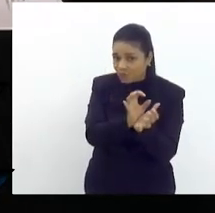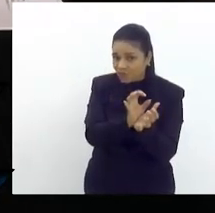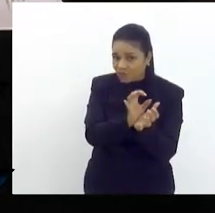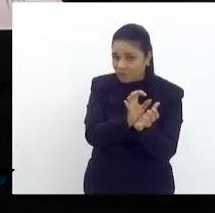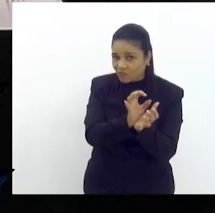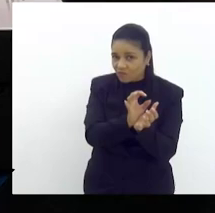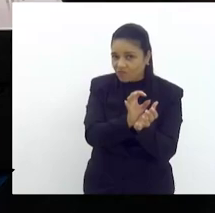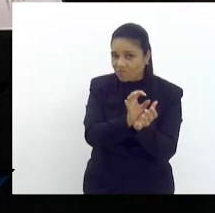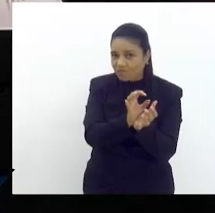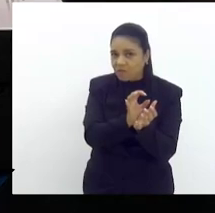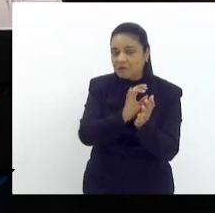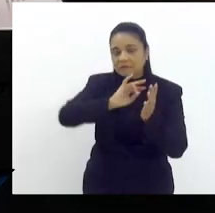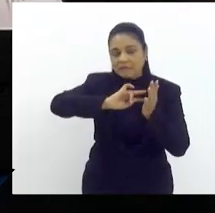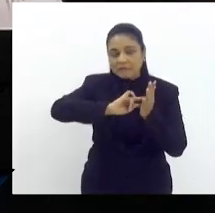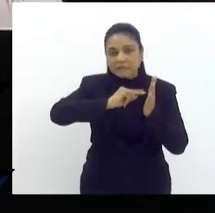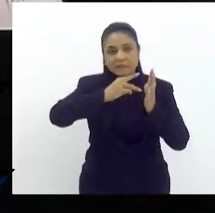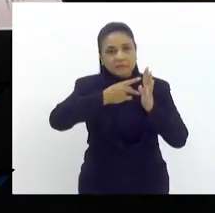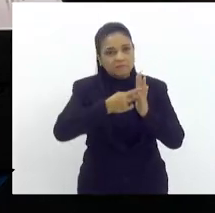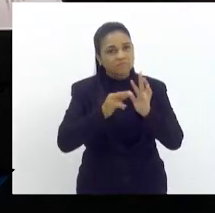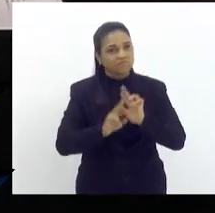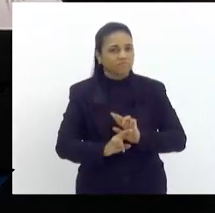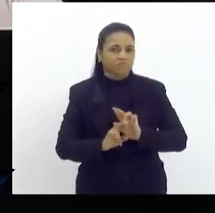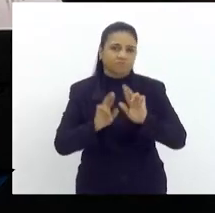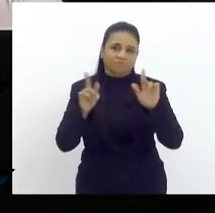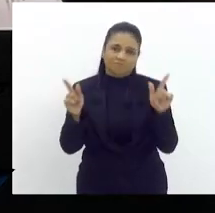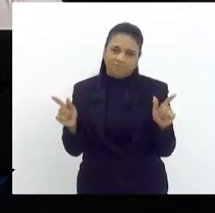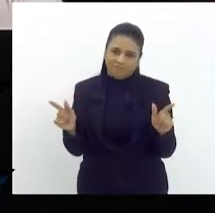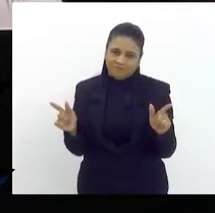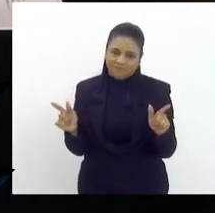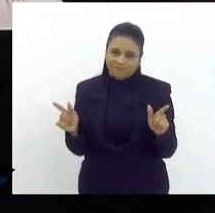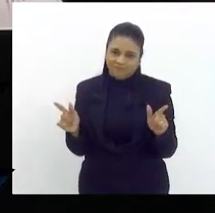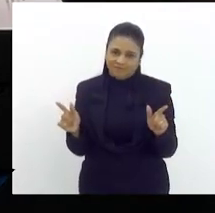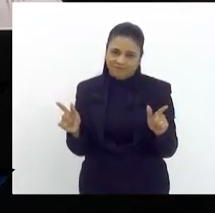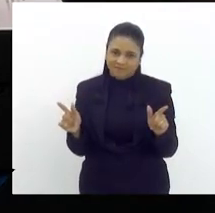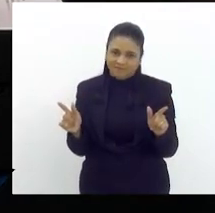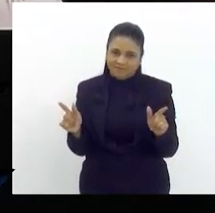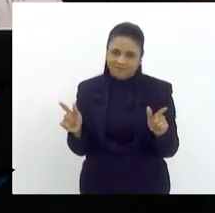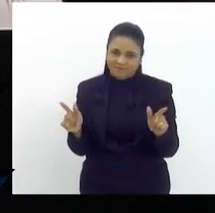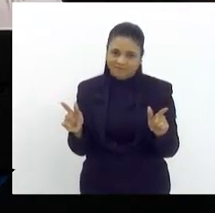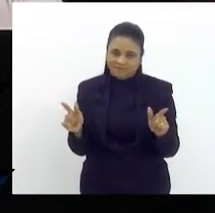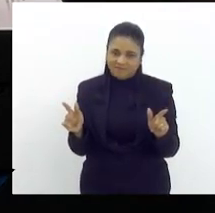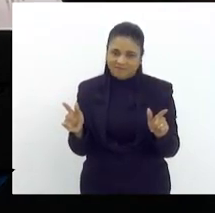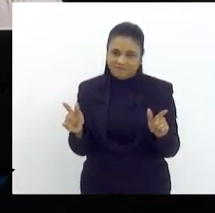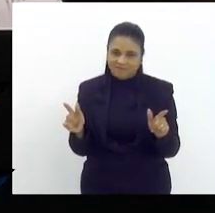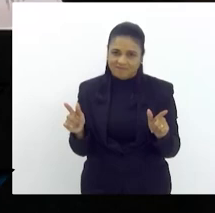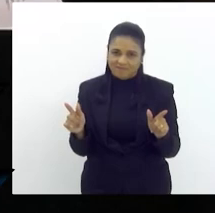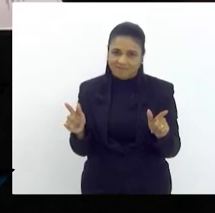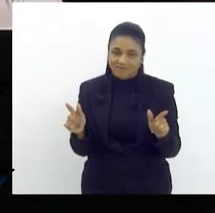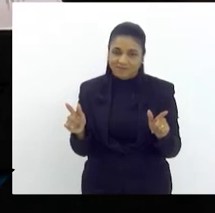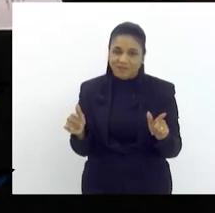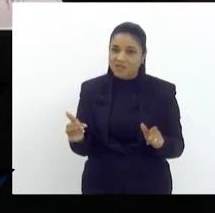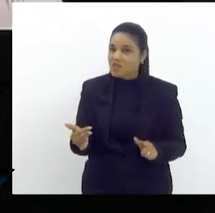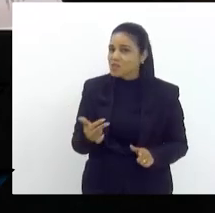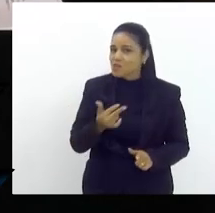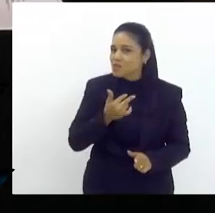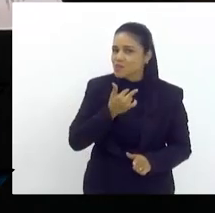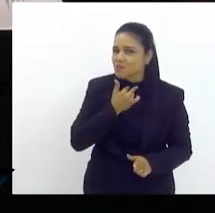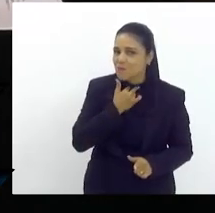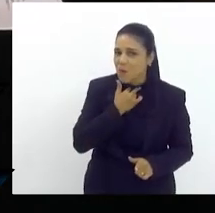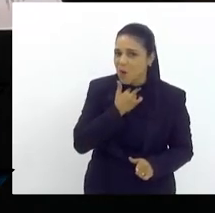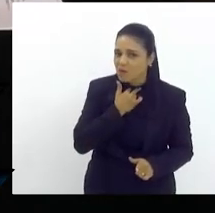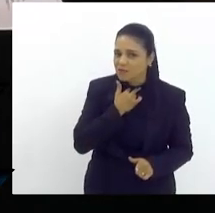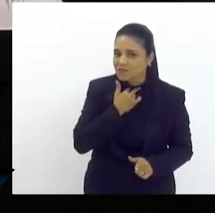significativa diferença há uma distância que não pode ser